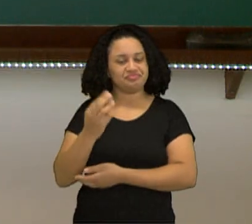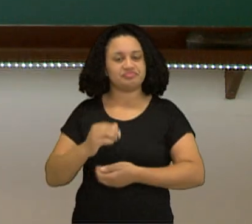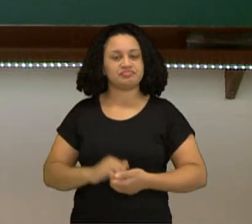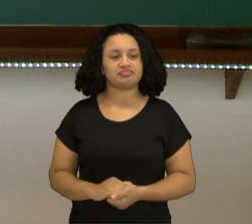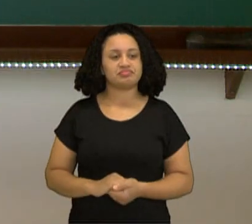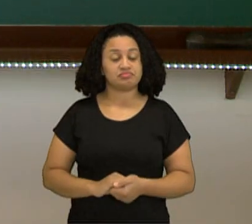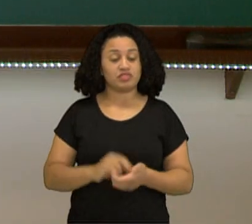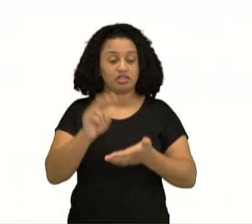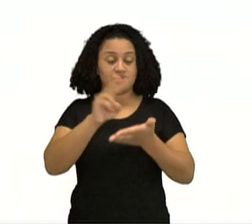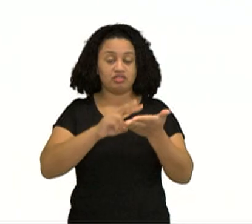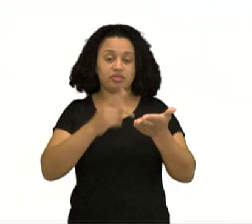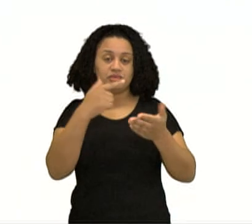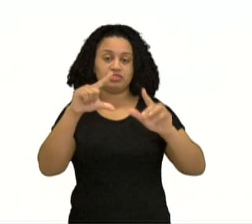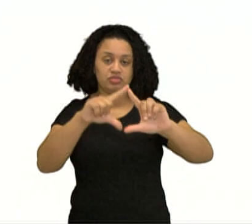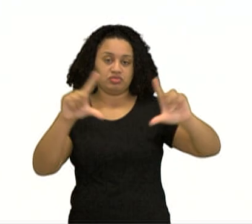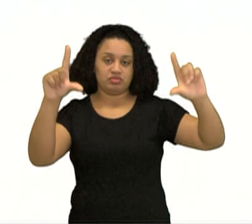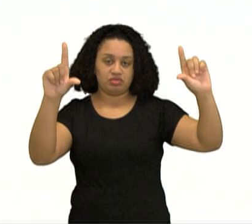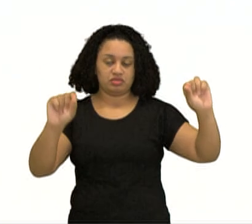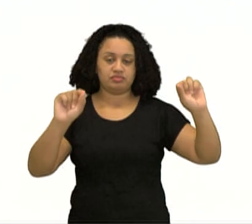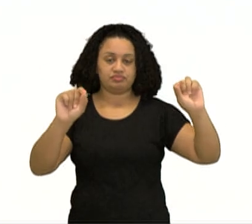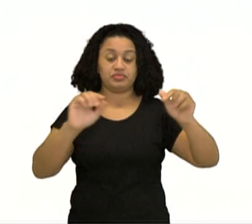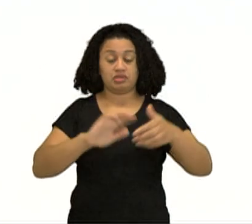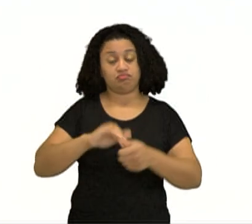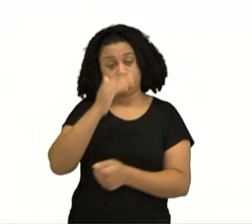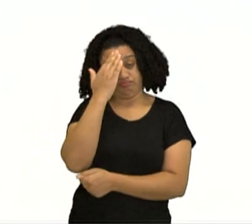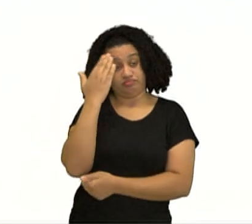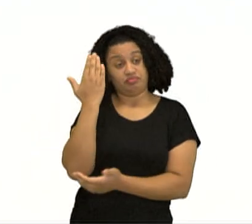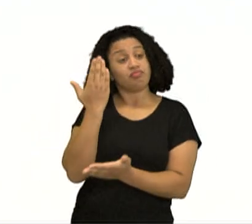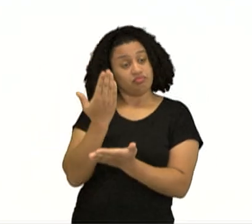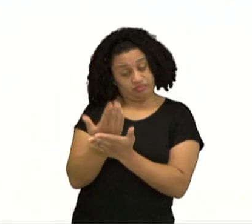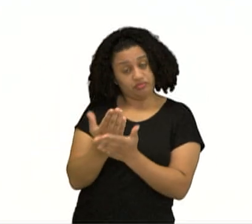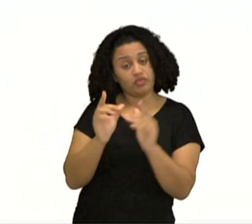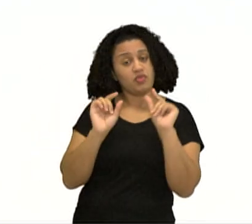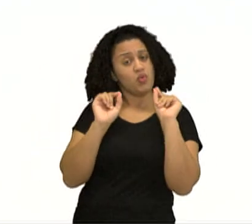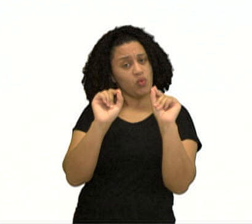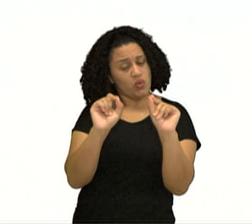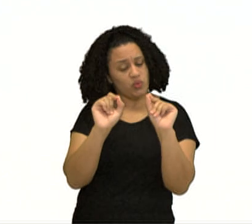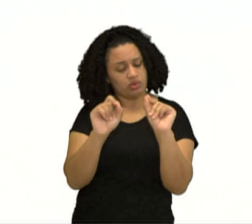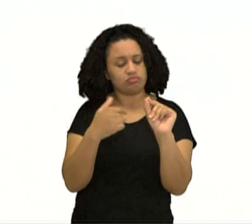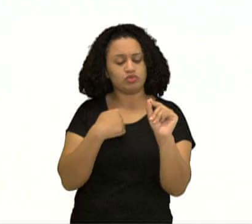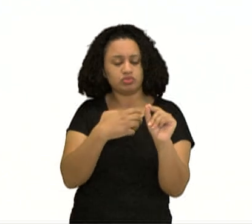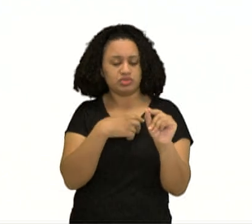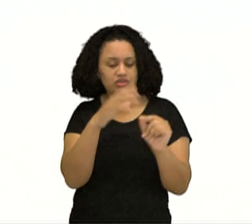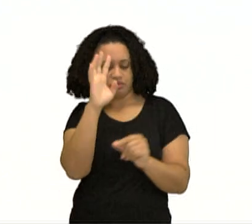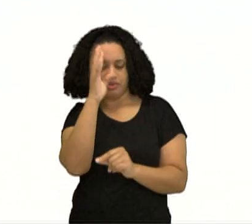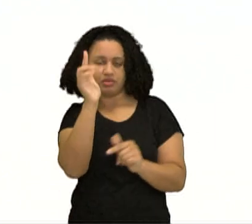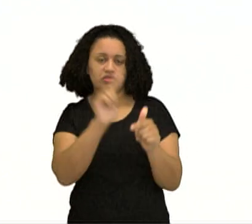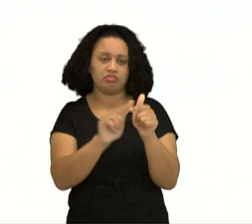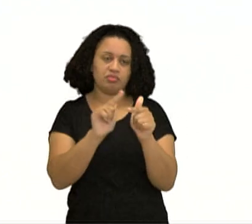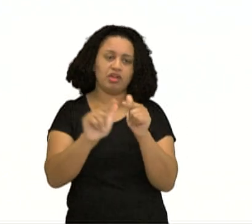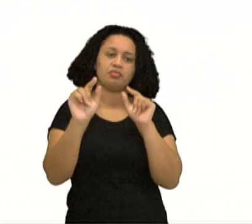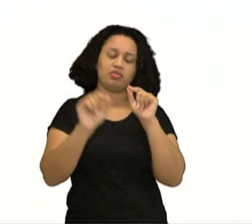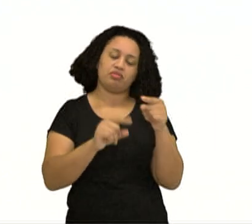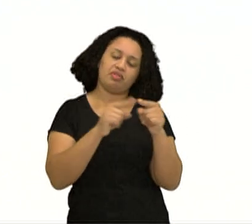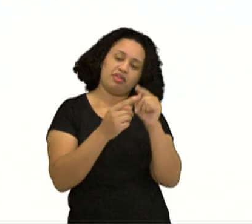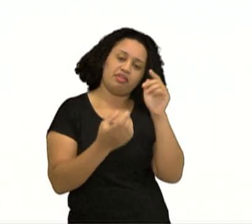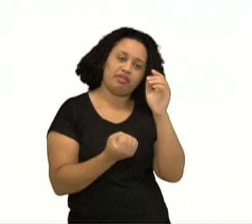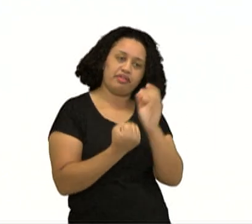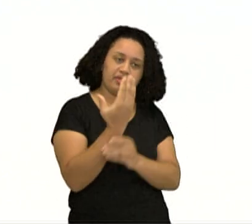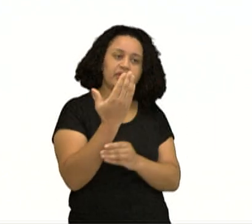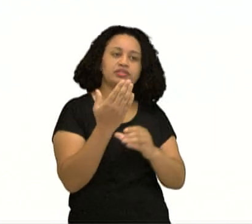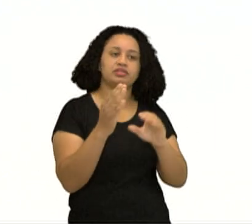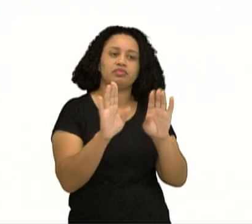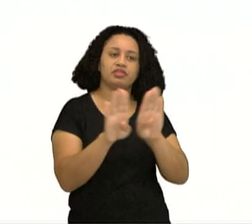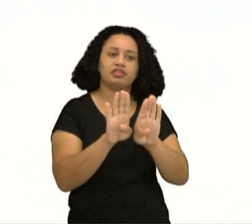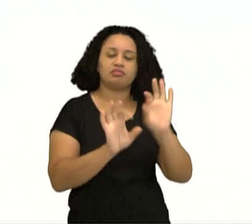Vamos reler novamente o trecho. Acredito que os meios de saída são a criação e